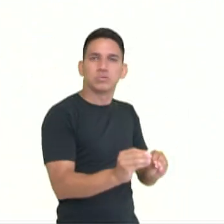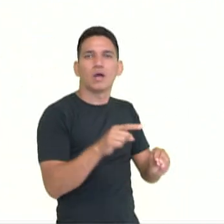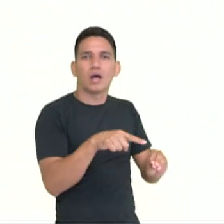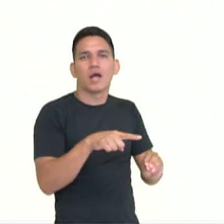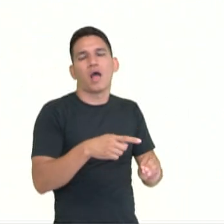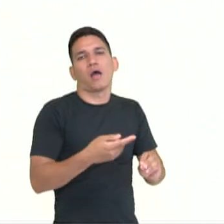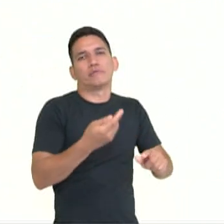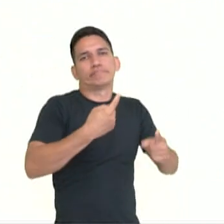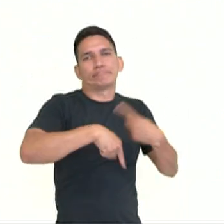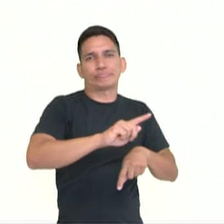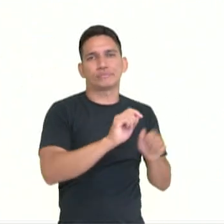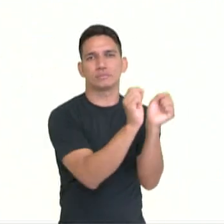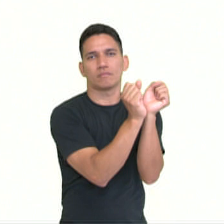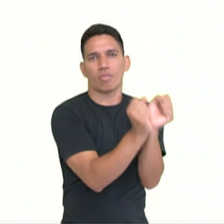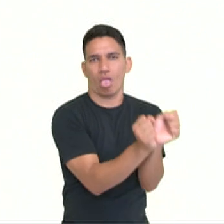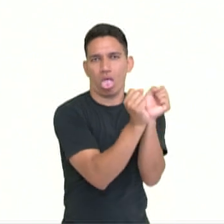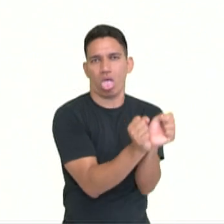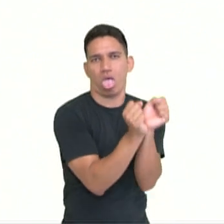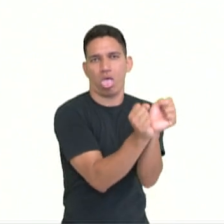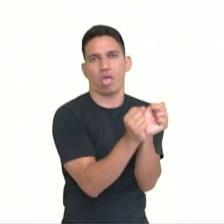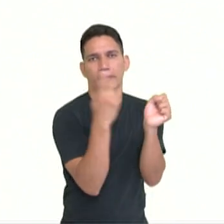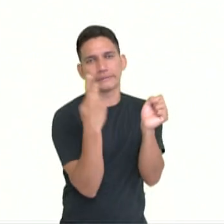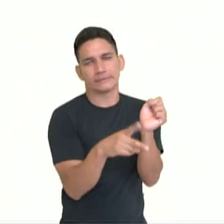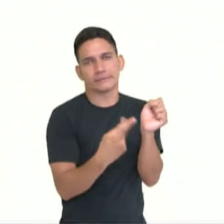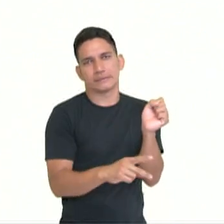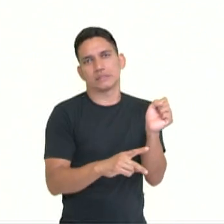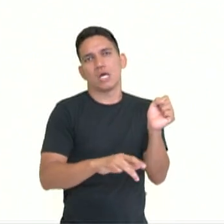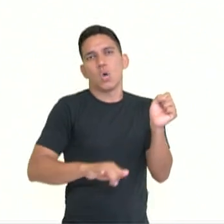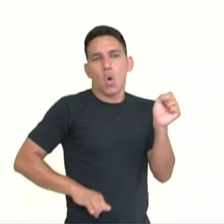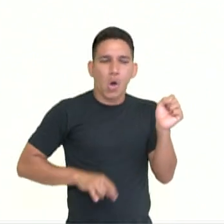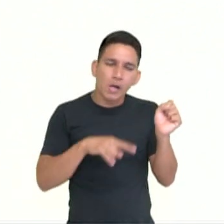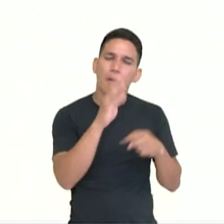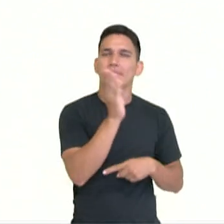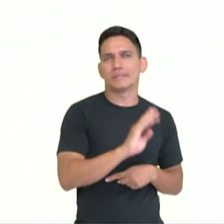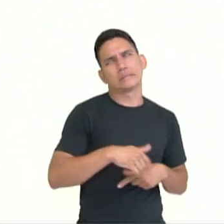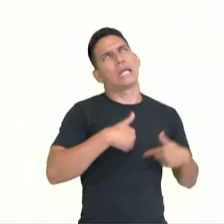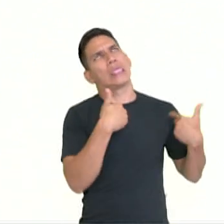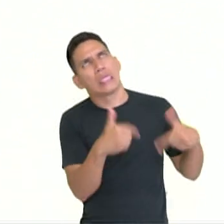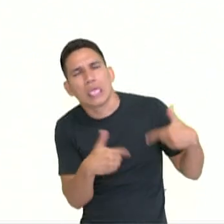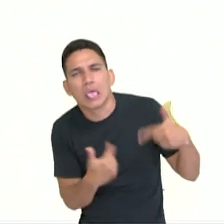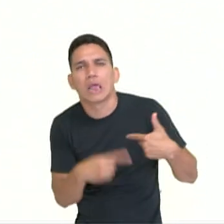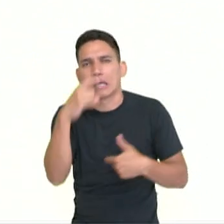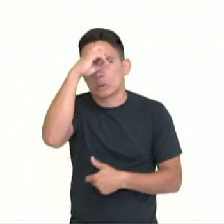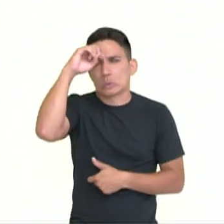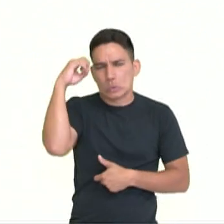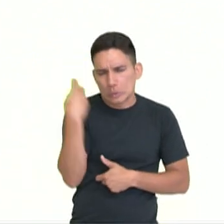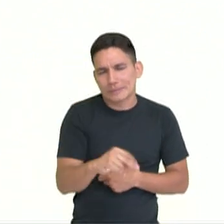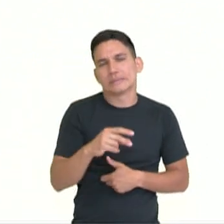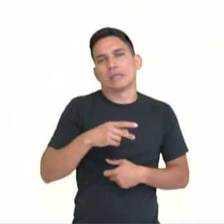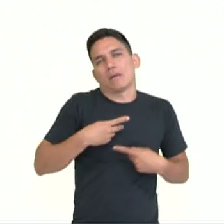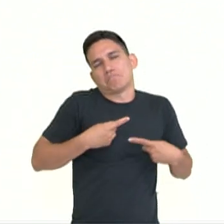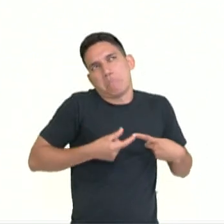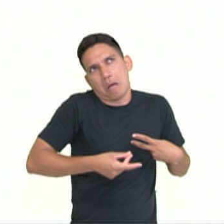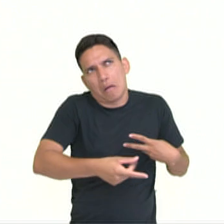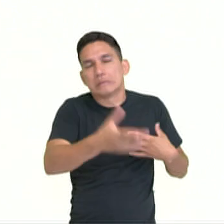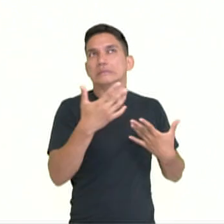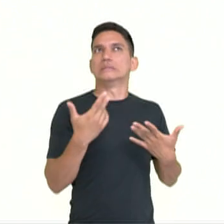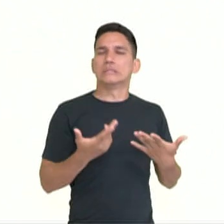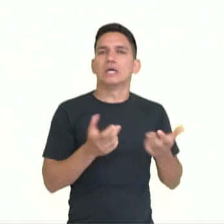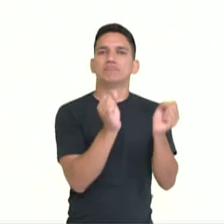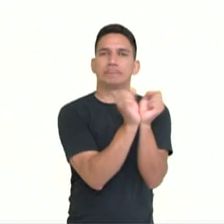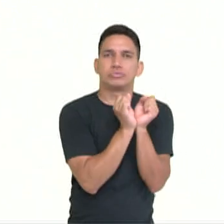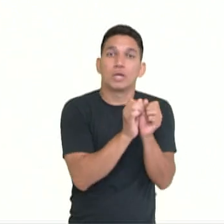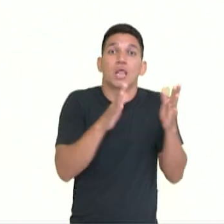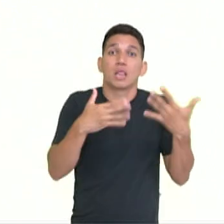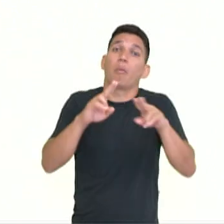serem escravos aqui e viverem no Brasil, trabalharem aqui no Brasil, serem escravos no Brasil. Então temos uma relação